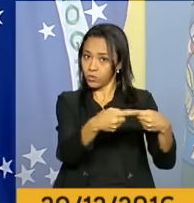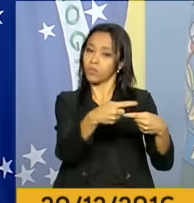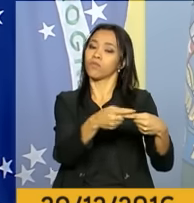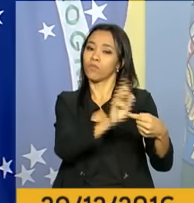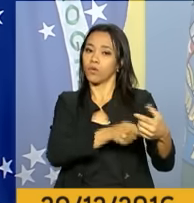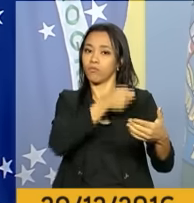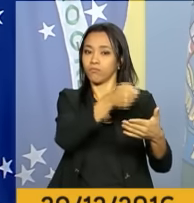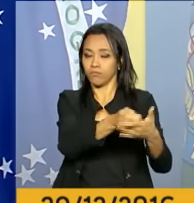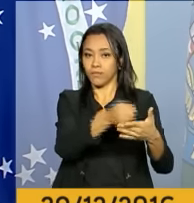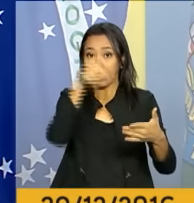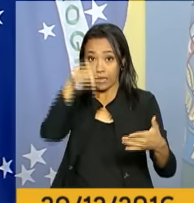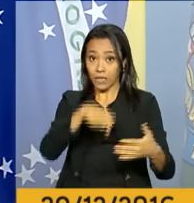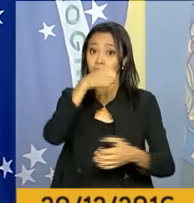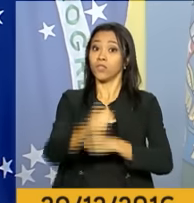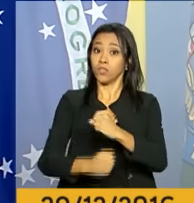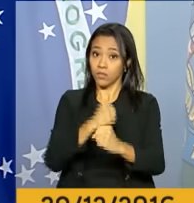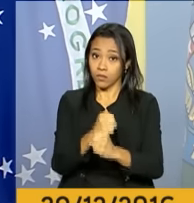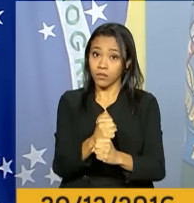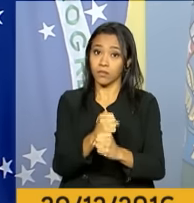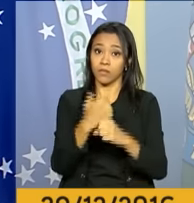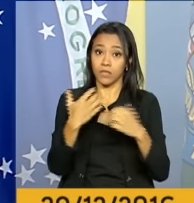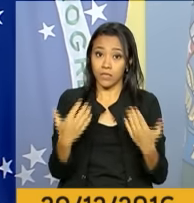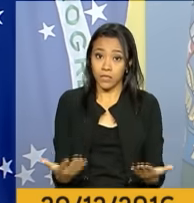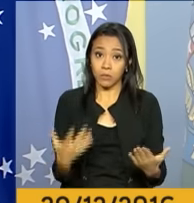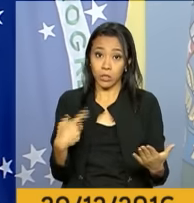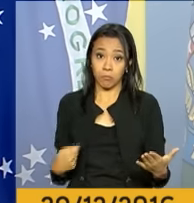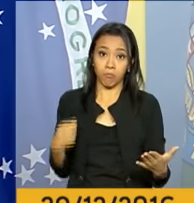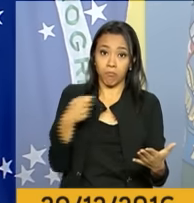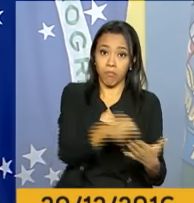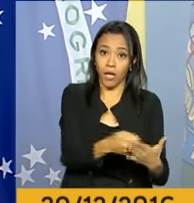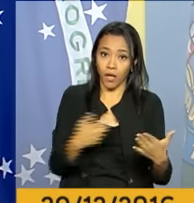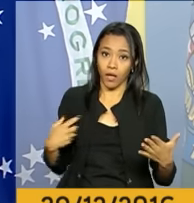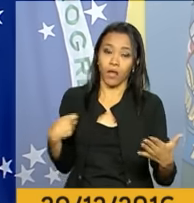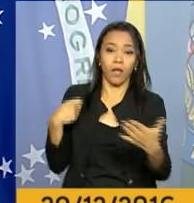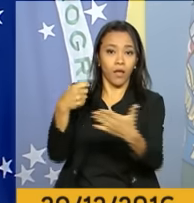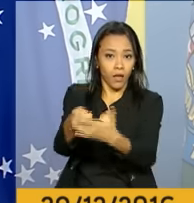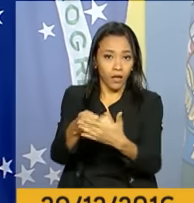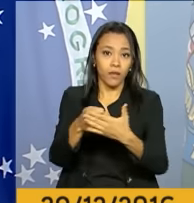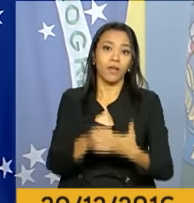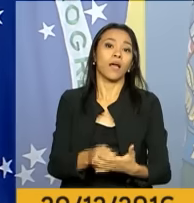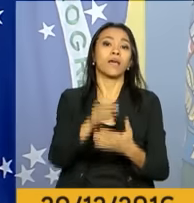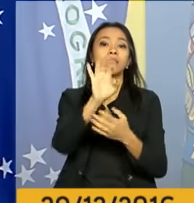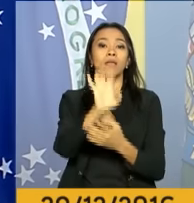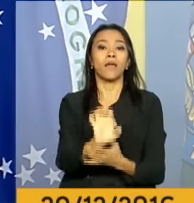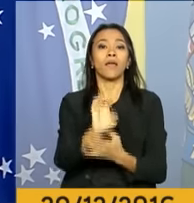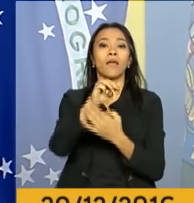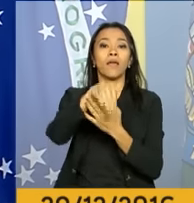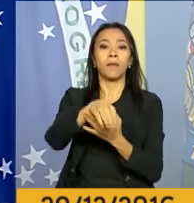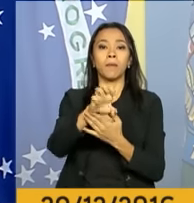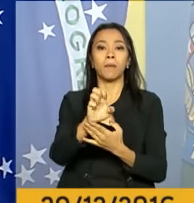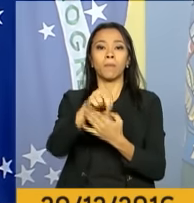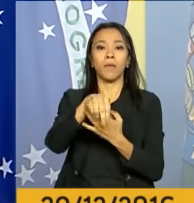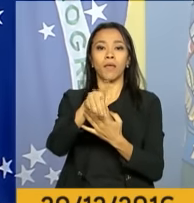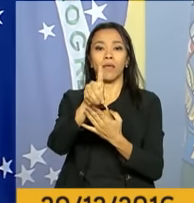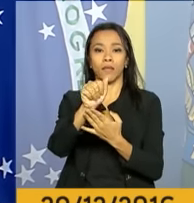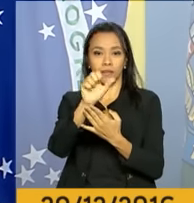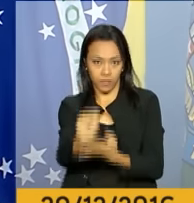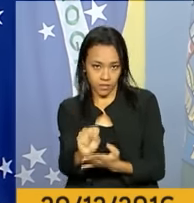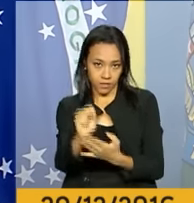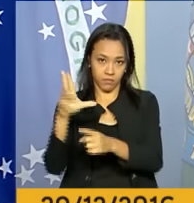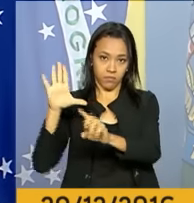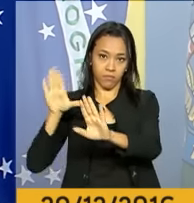eh neste ano e além de pagar as emendas individuais e as emendas de